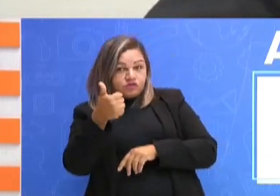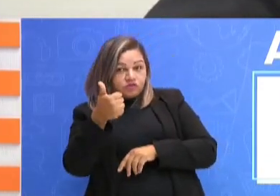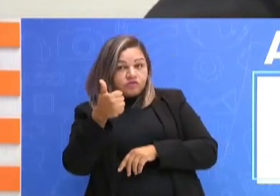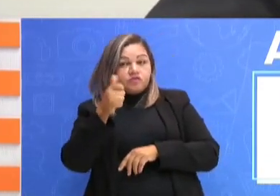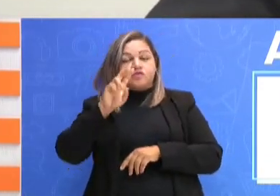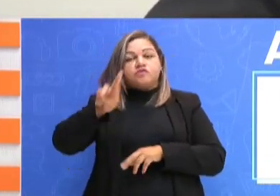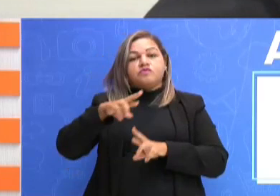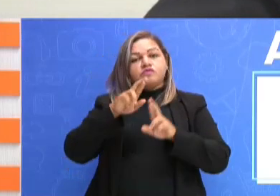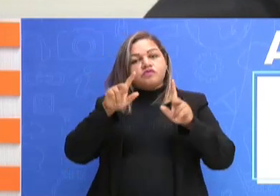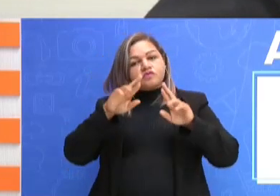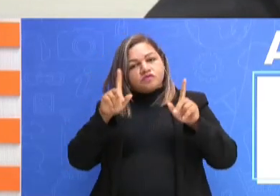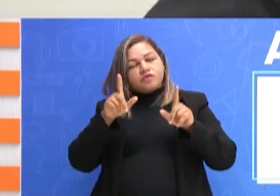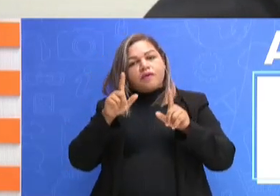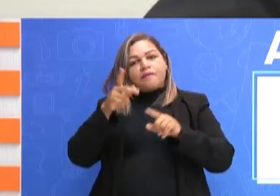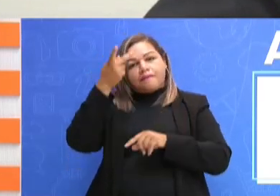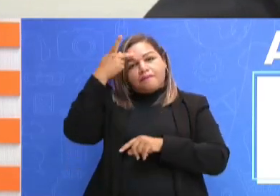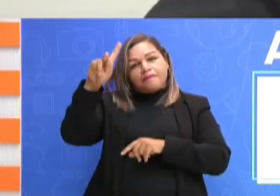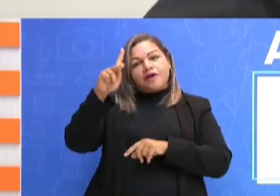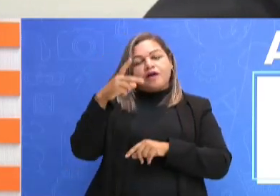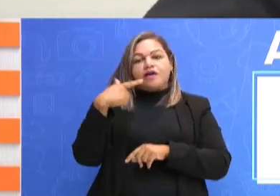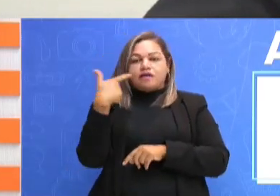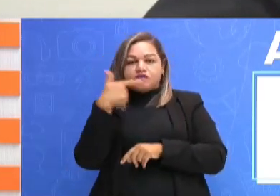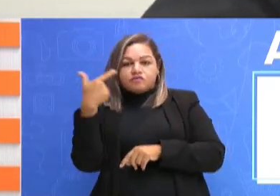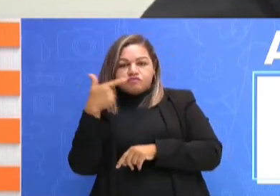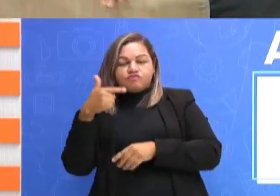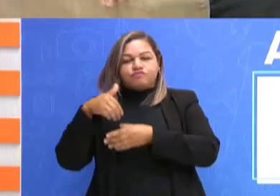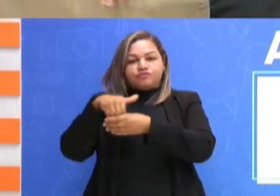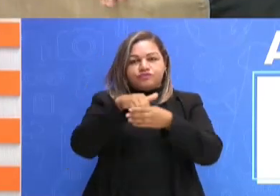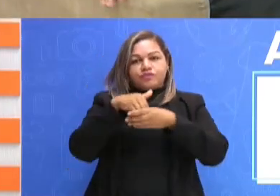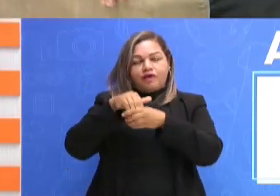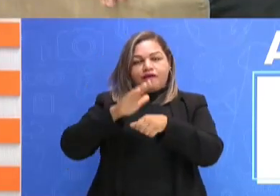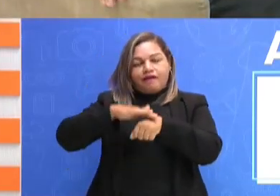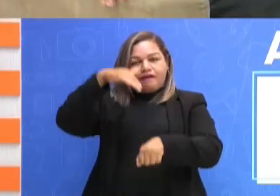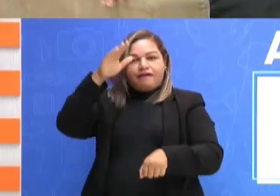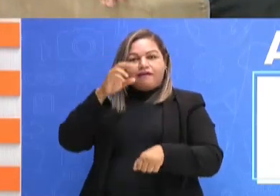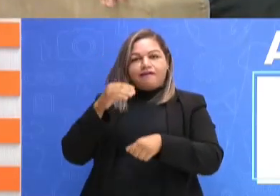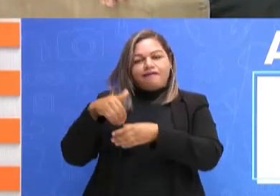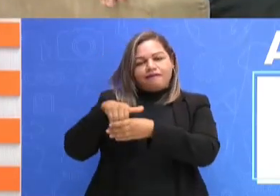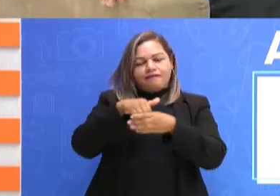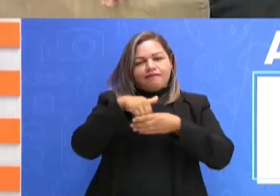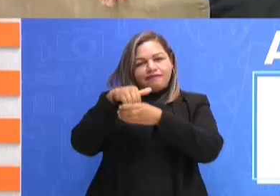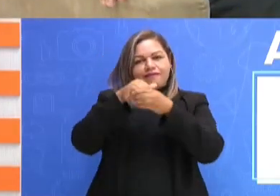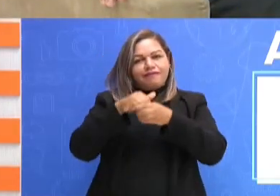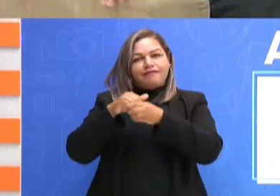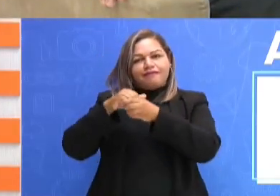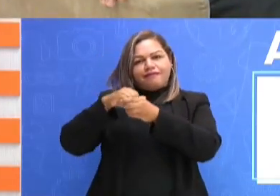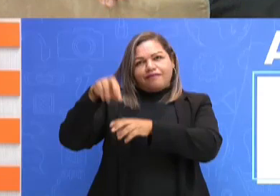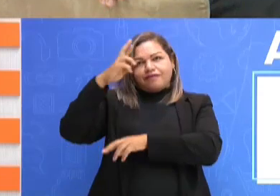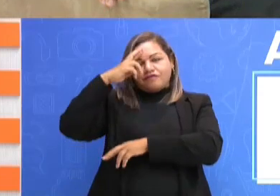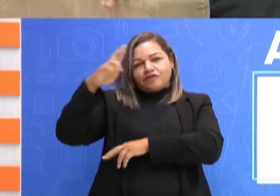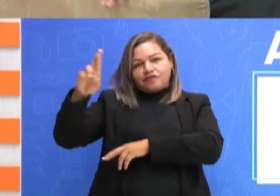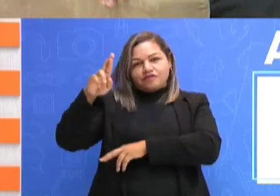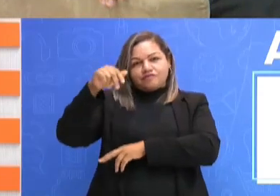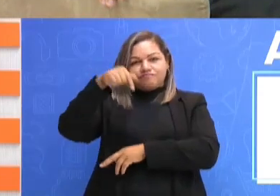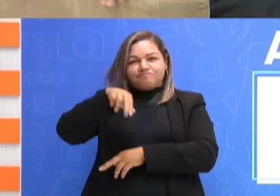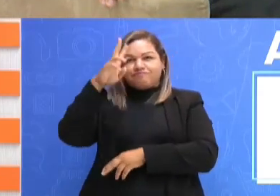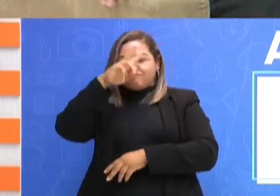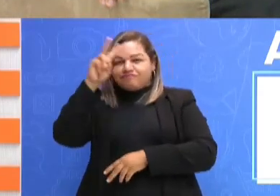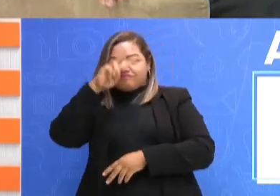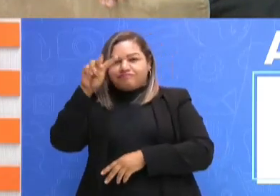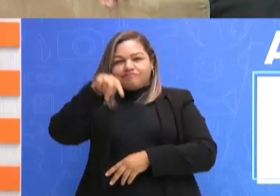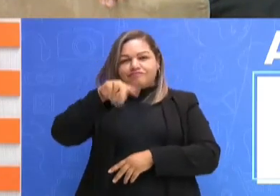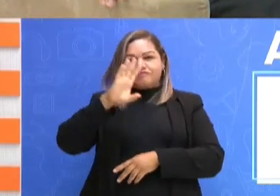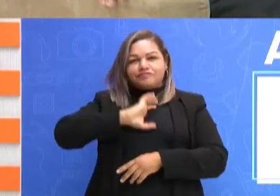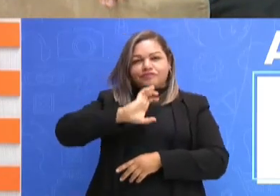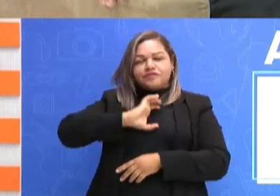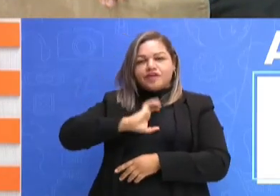51.741 votos para o segundo colocado. Expressão muito grande. A maior votação recebida por um gestor público. Na história de Caxias. Na história de Caxias. Parabéns. E